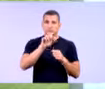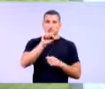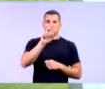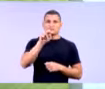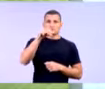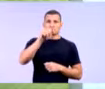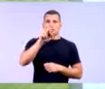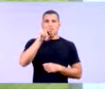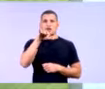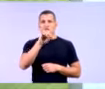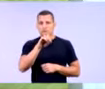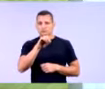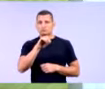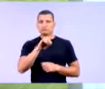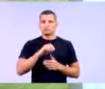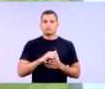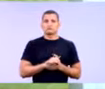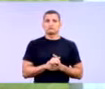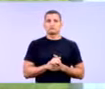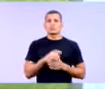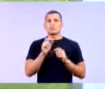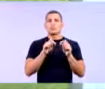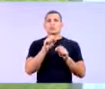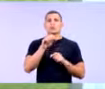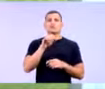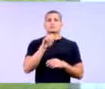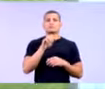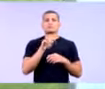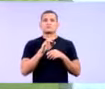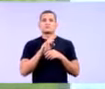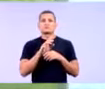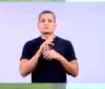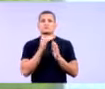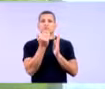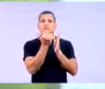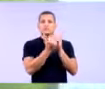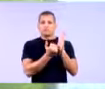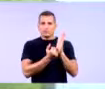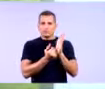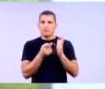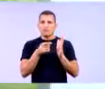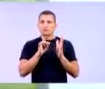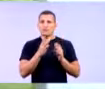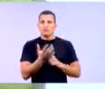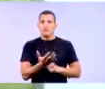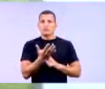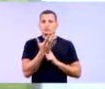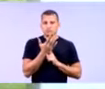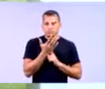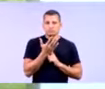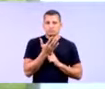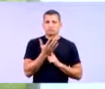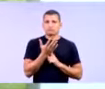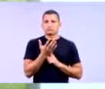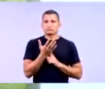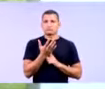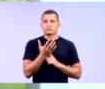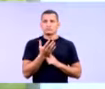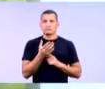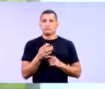sumário automático, né? O que é um software? Ele vem agilizar a tua vida. Ele serve para isso, para